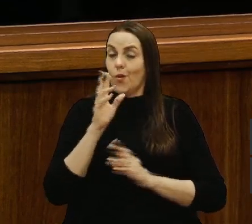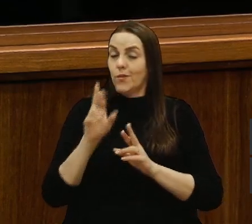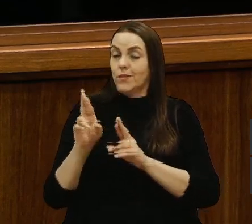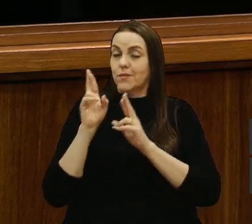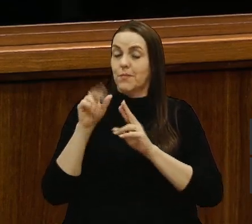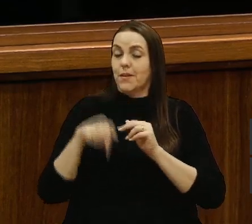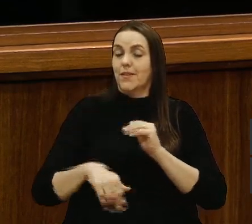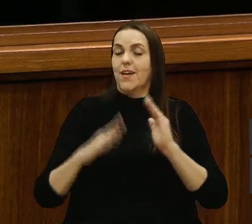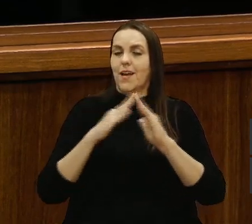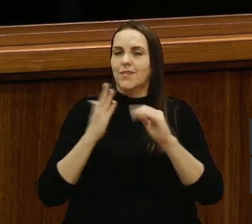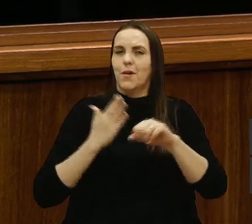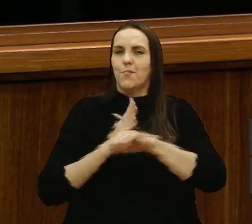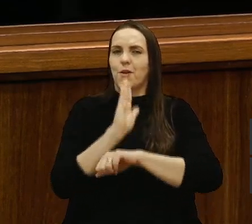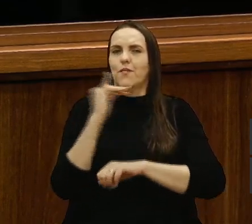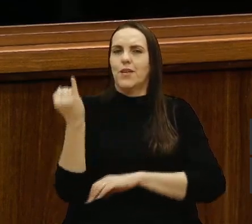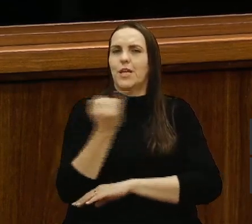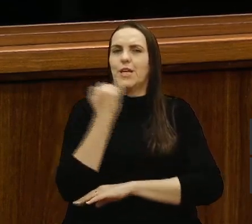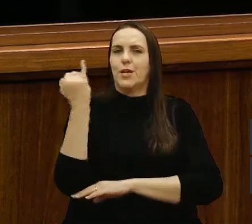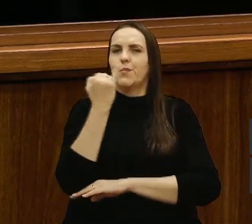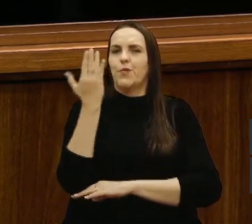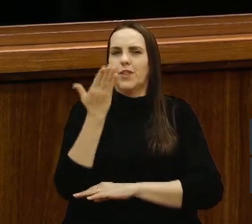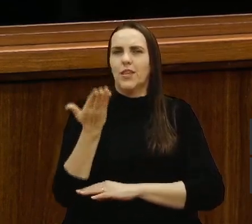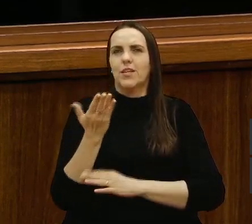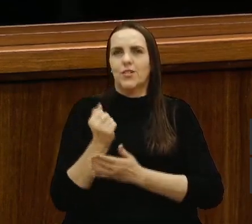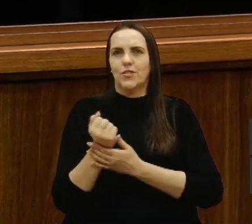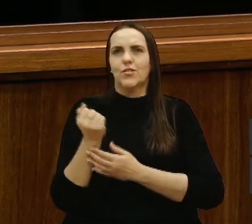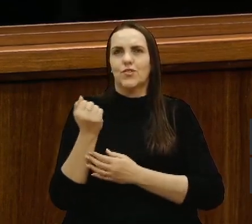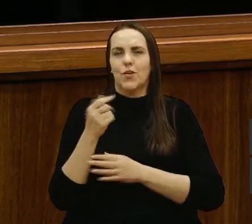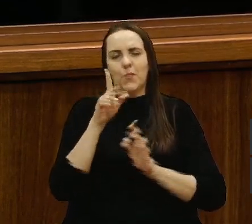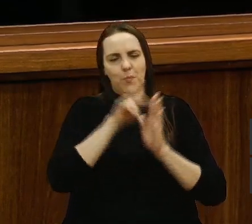casa também aprove esse importante